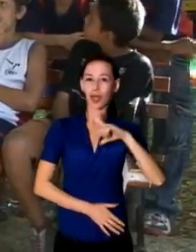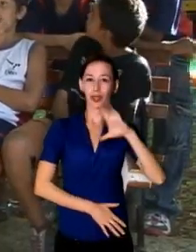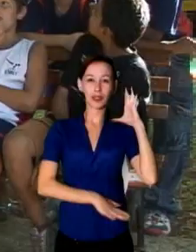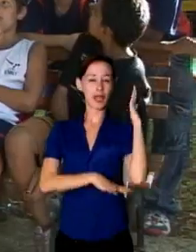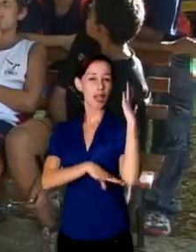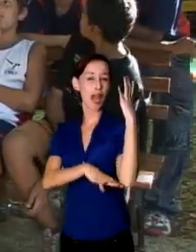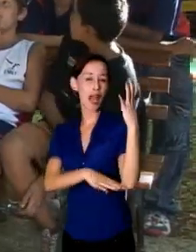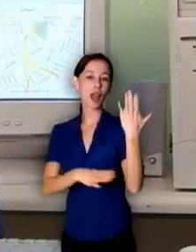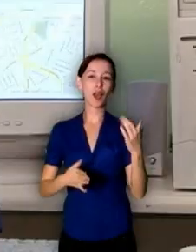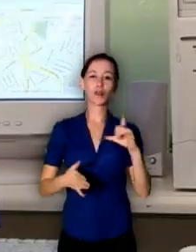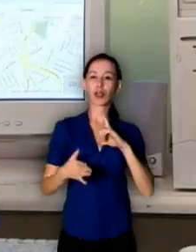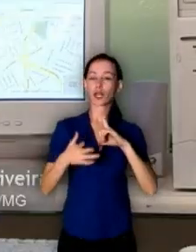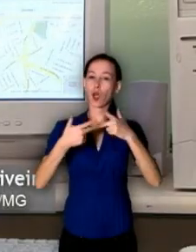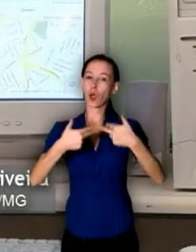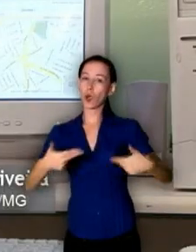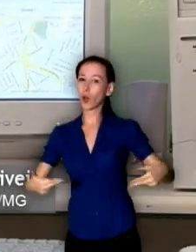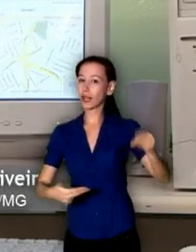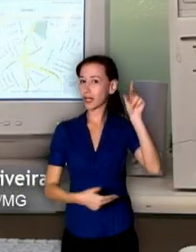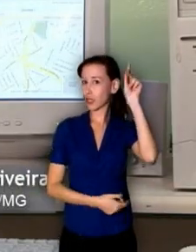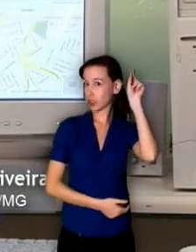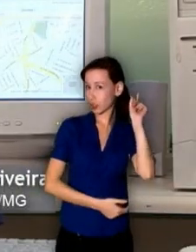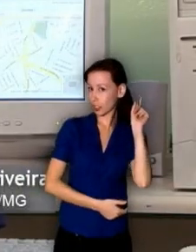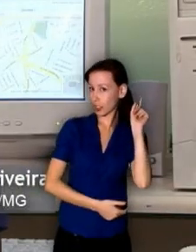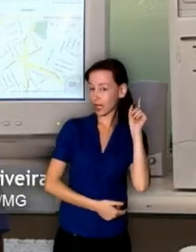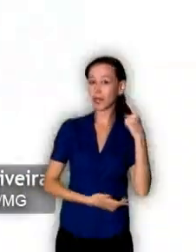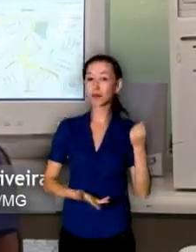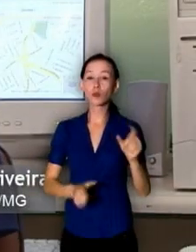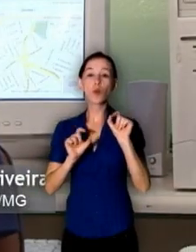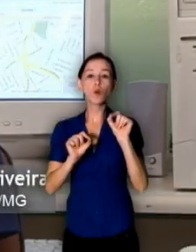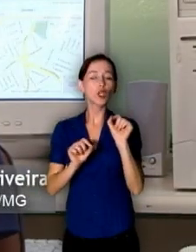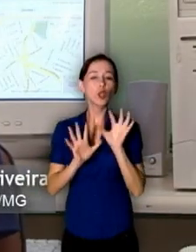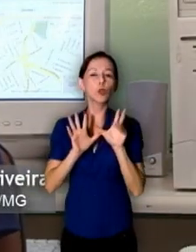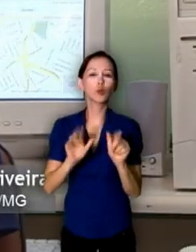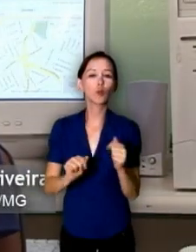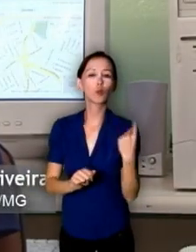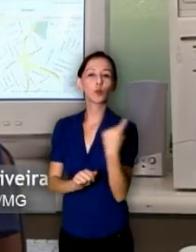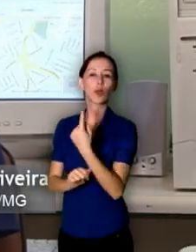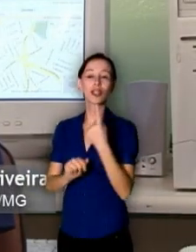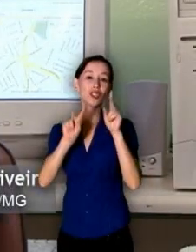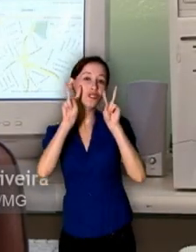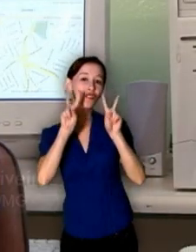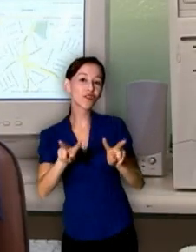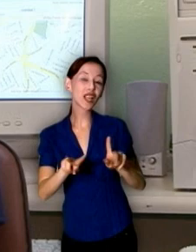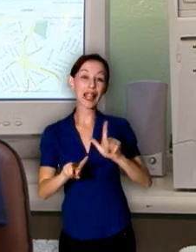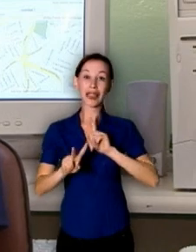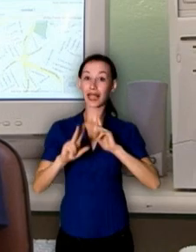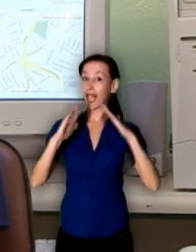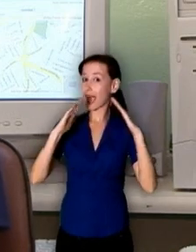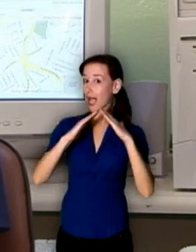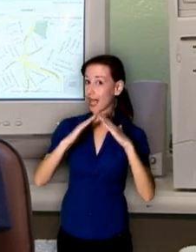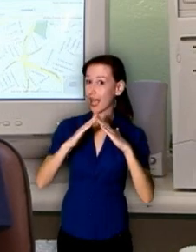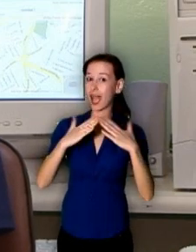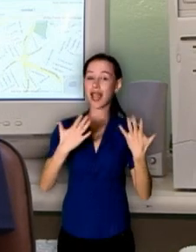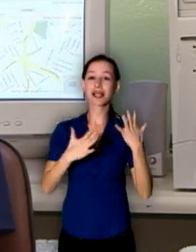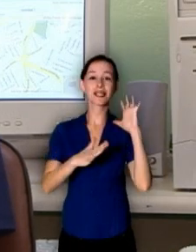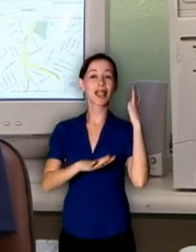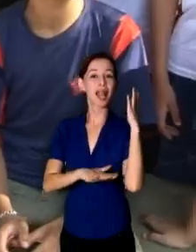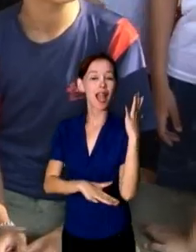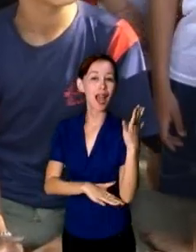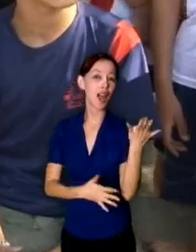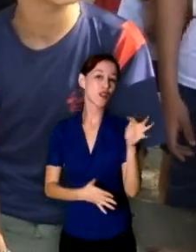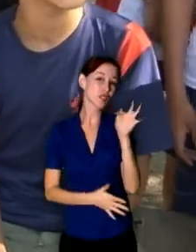coisas antigas. Paisagem é tudo aquilo que nós vemos. Por exemplo, uma casa, as árvores, as